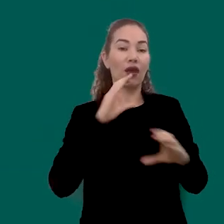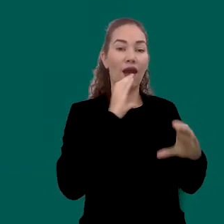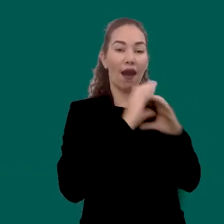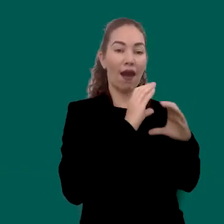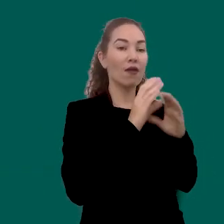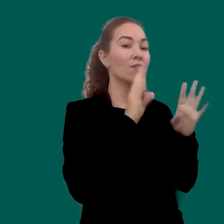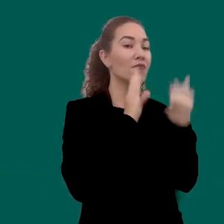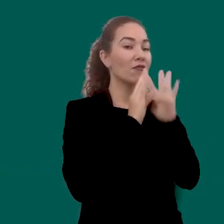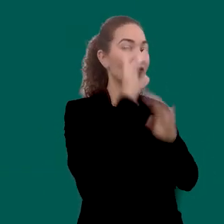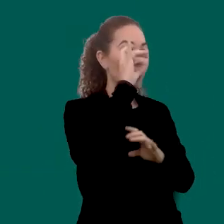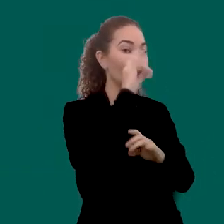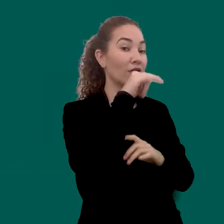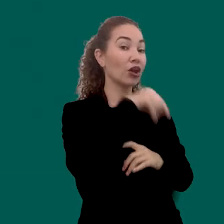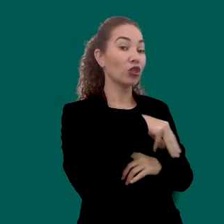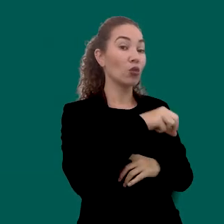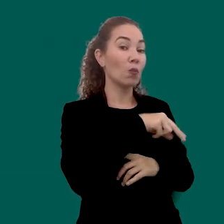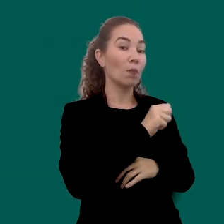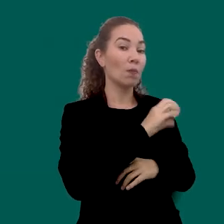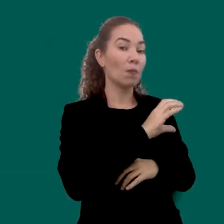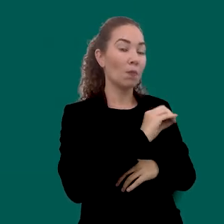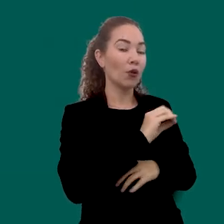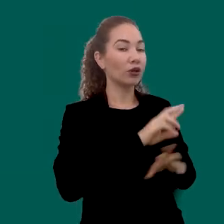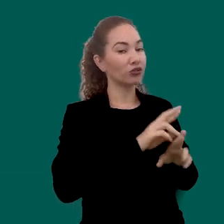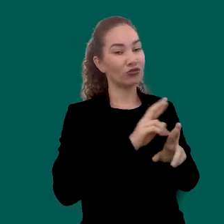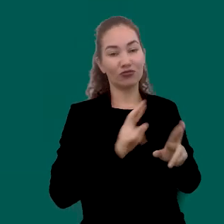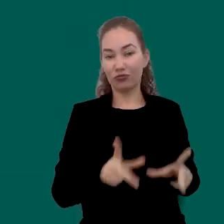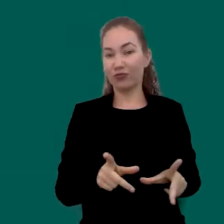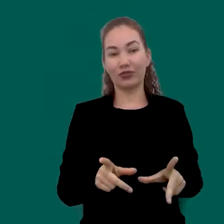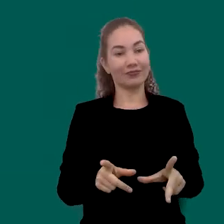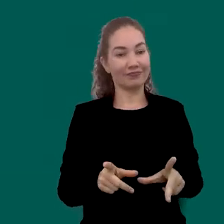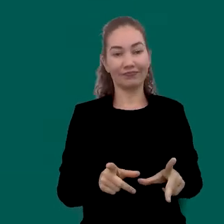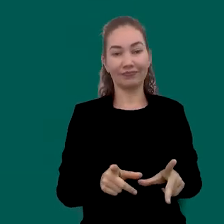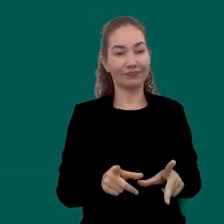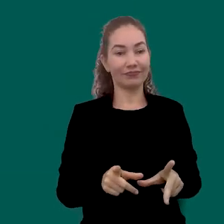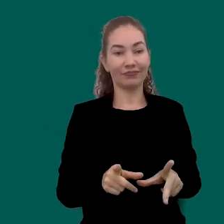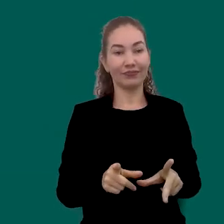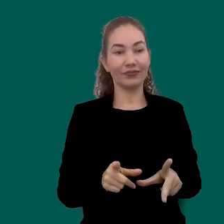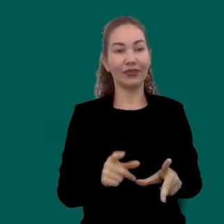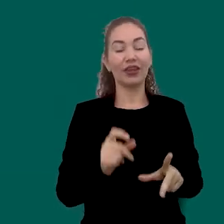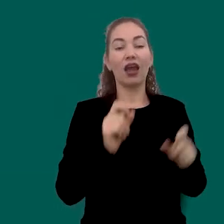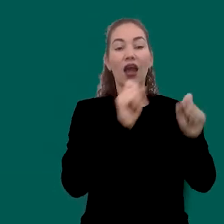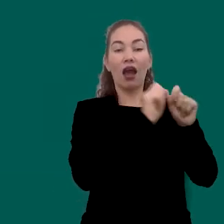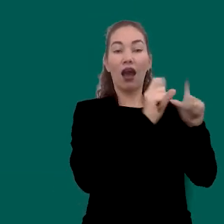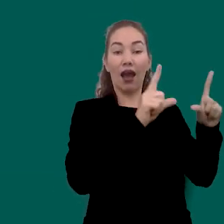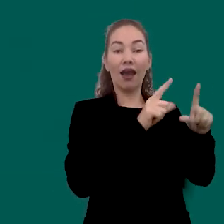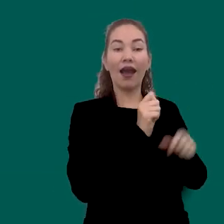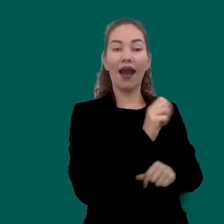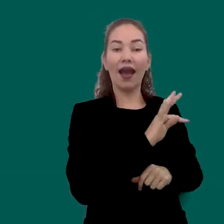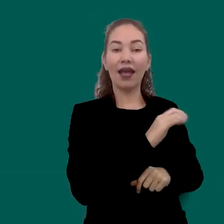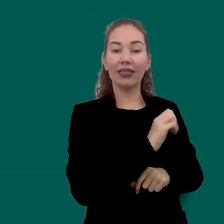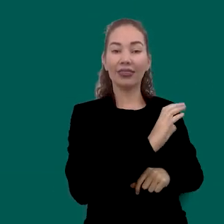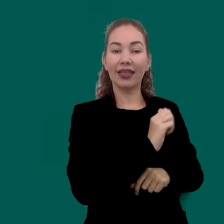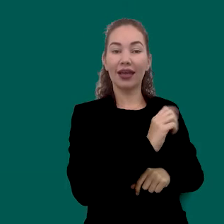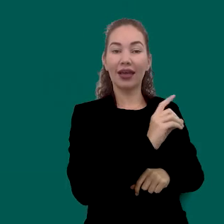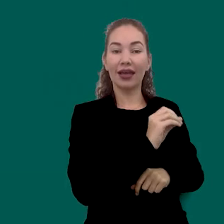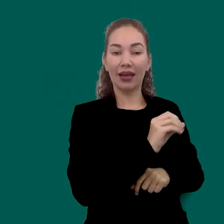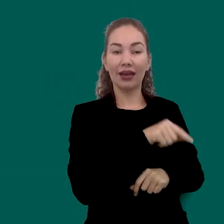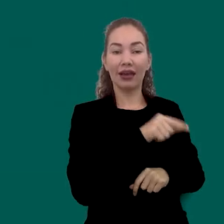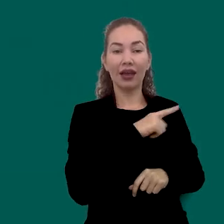do Facebook e do Instagram do Mônaco é outra completamente diferente. O feed do Mônaco Atacado é virado